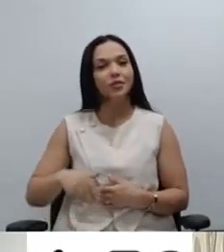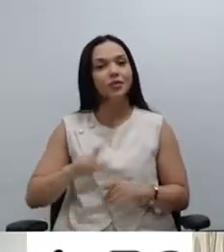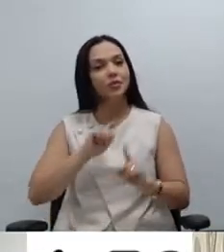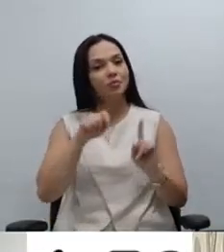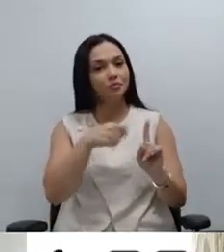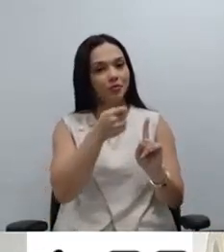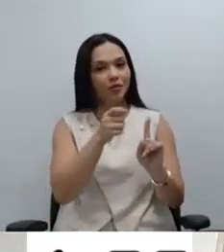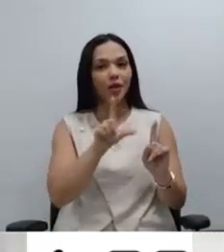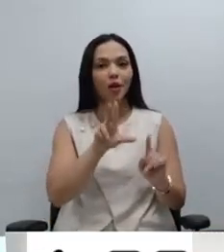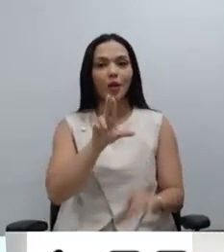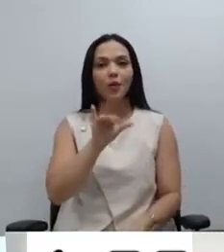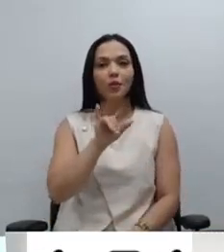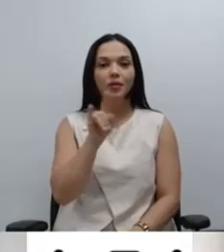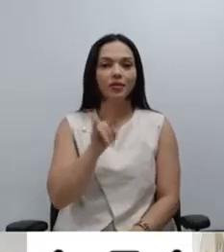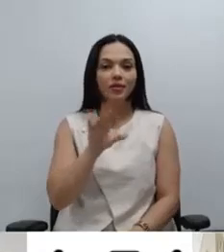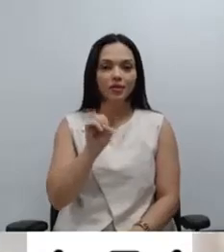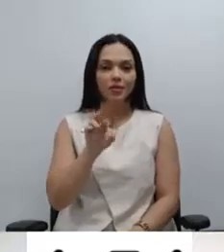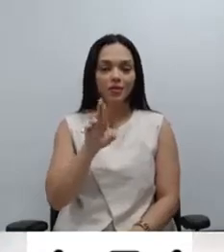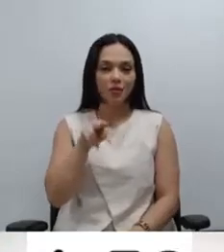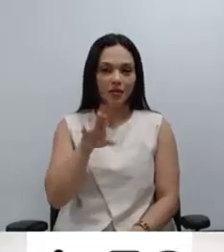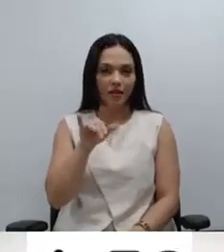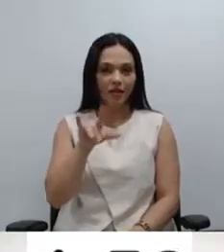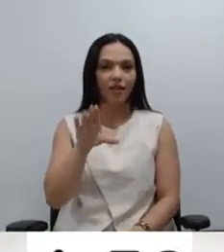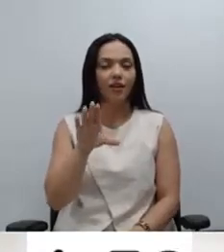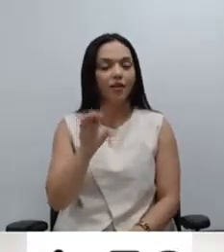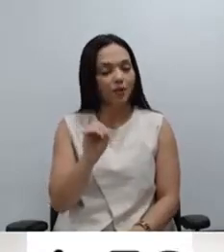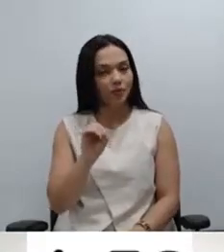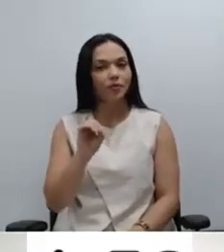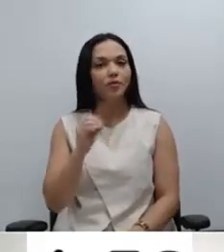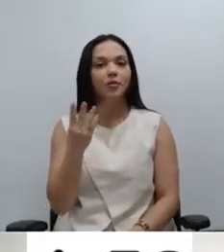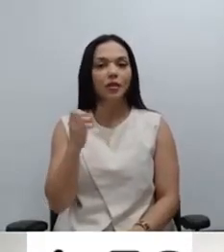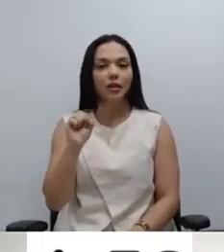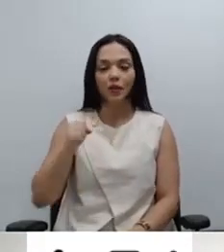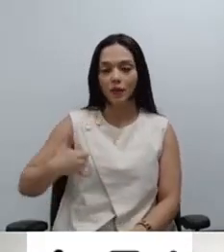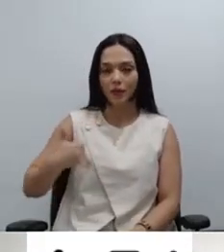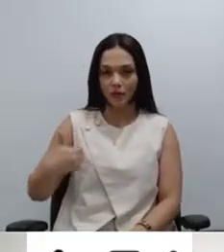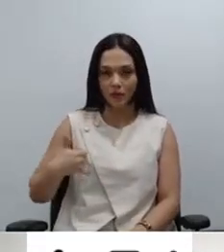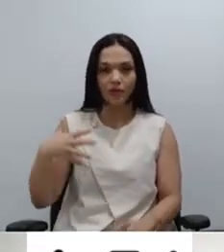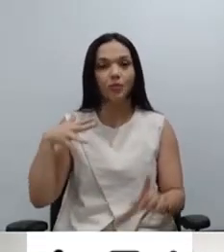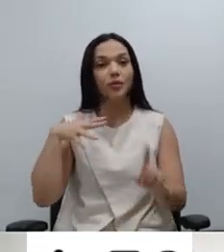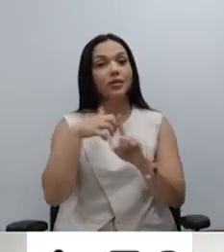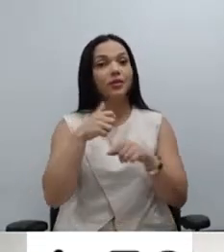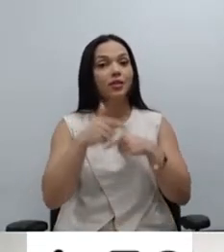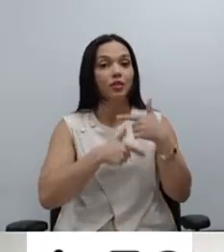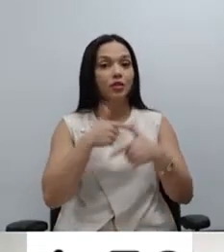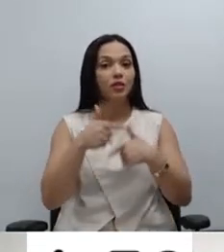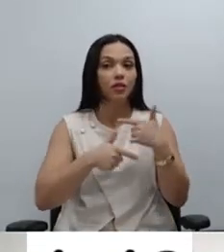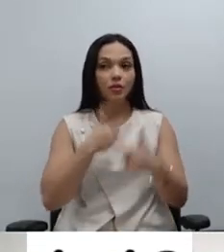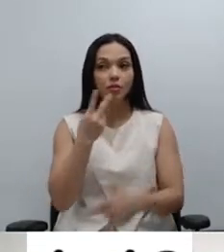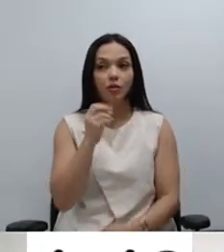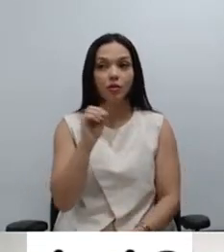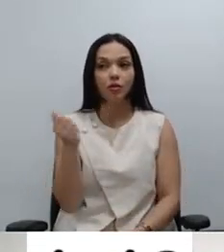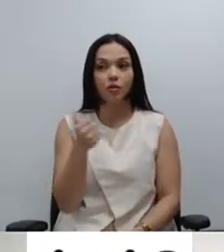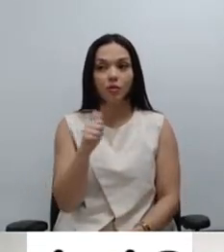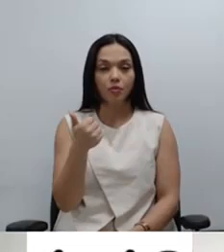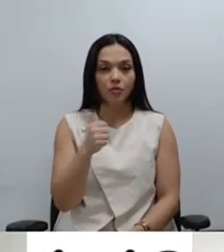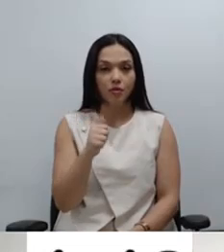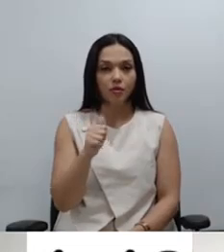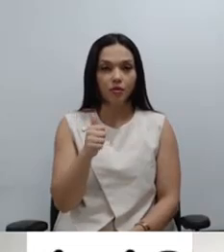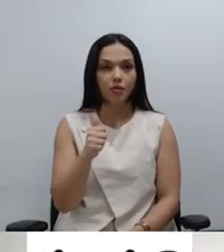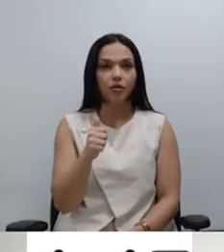Silva, tenho 48 anos. Sofri um acidente de trabalho em 2011, onde eu procurei uma senhora para abrir